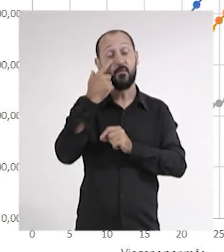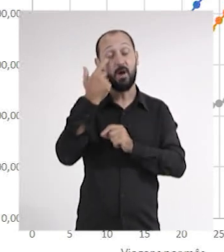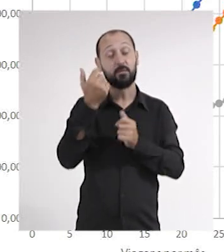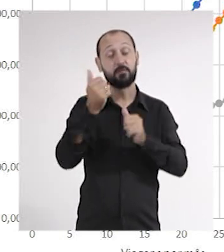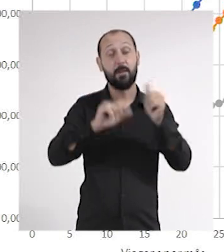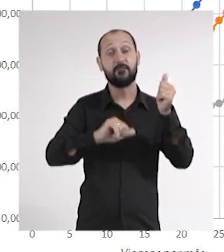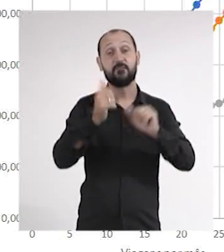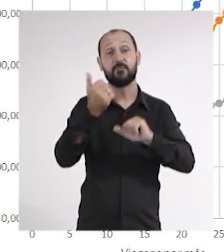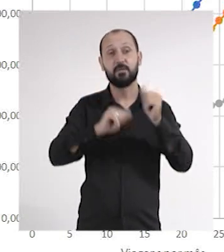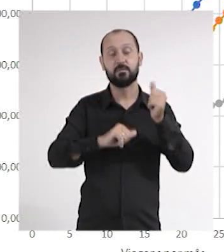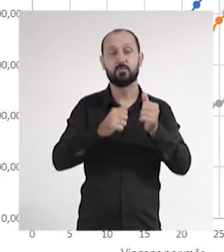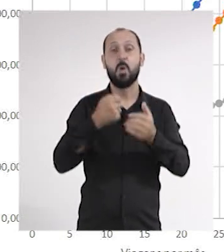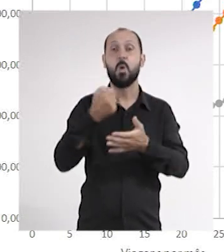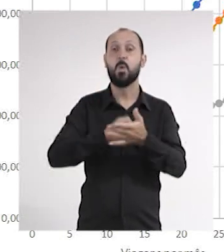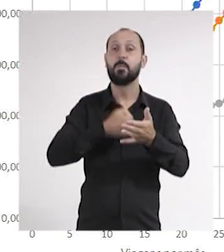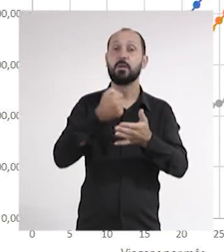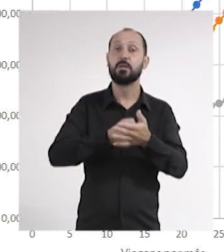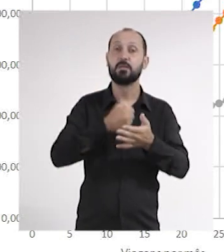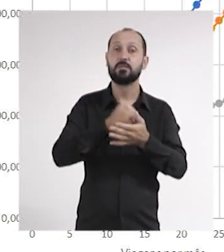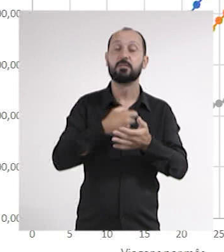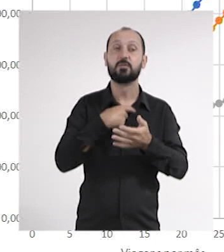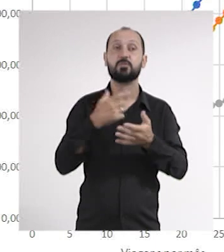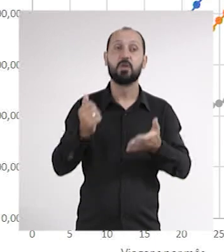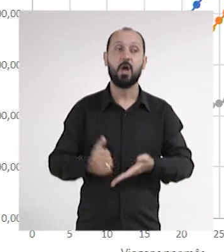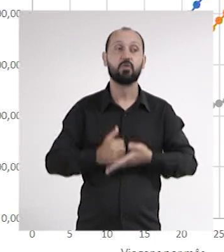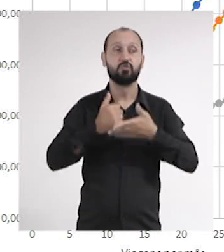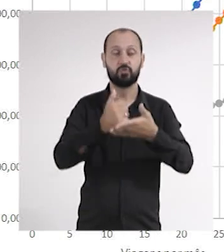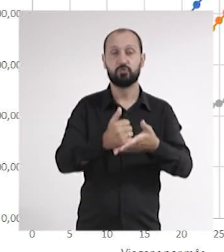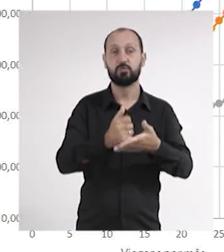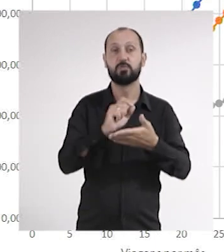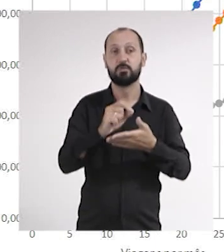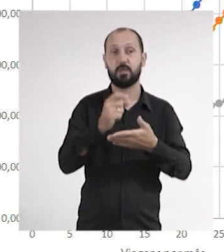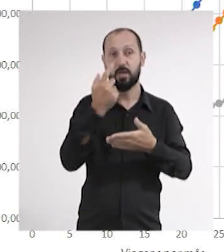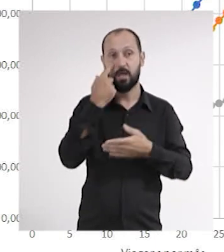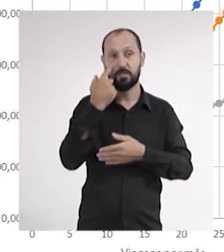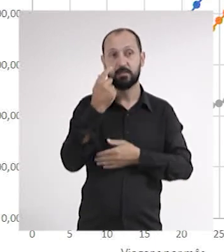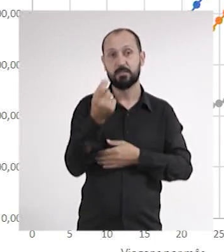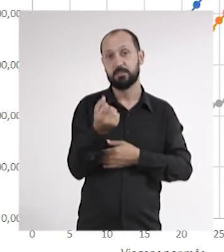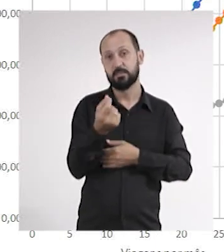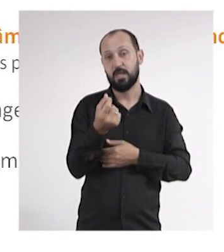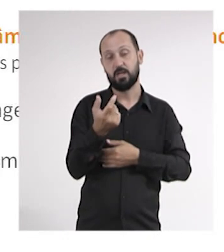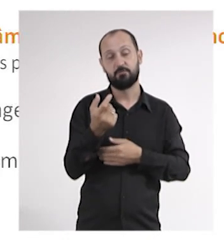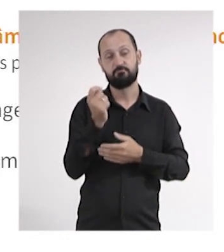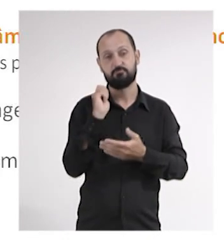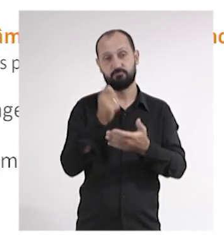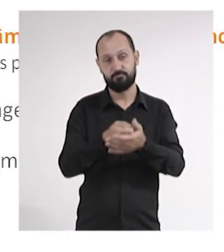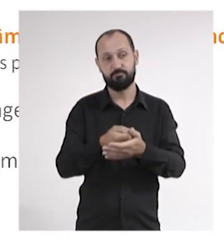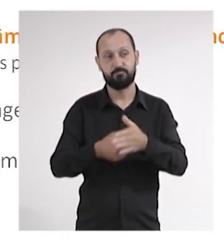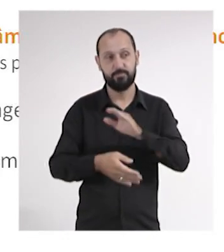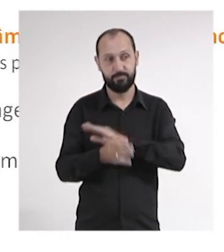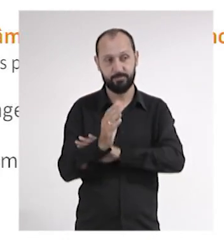observância da obrigação legal de proporcionalidade tarifária.